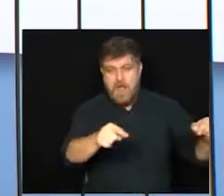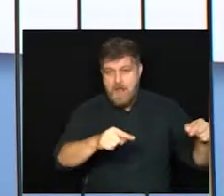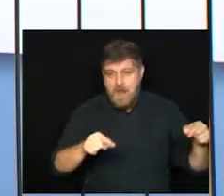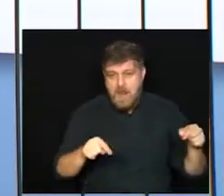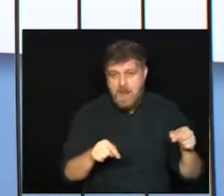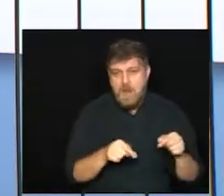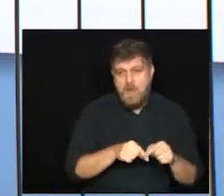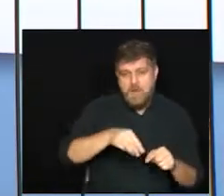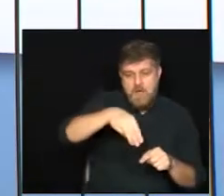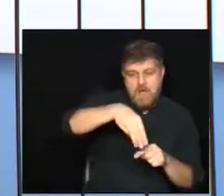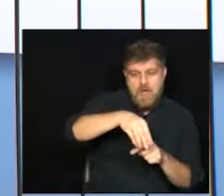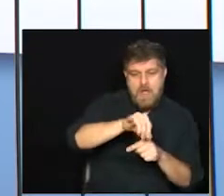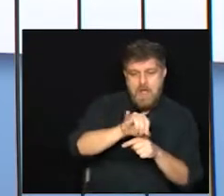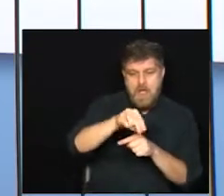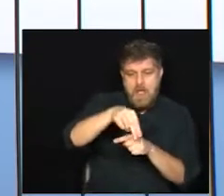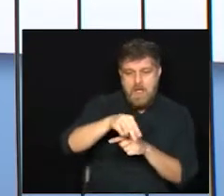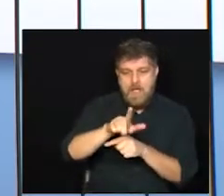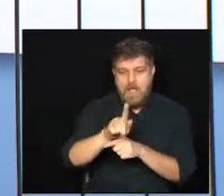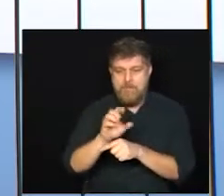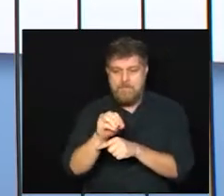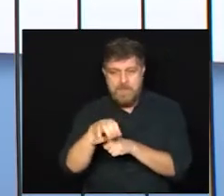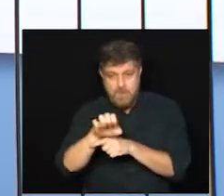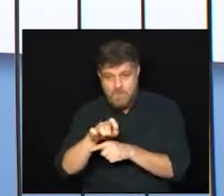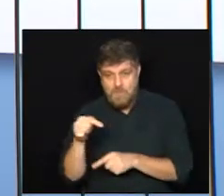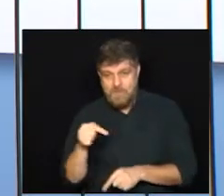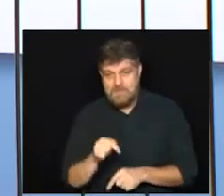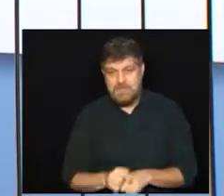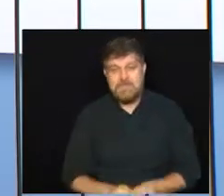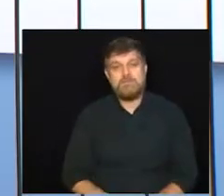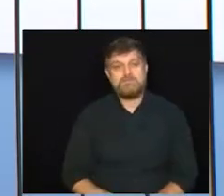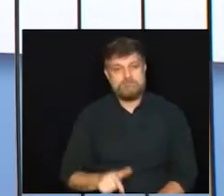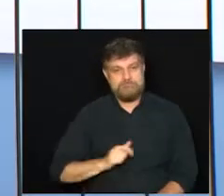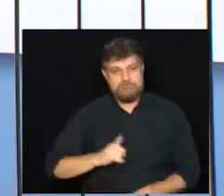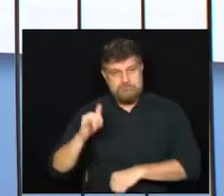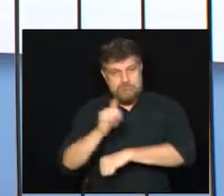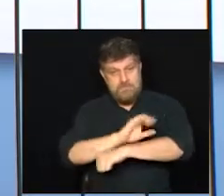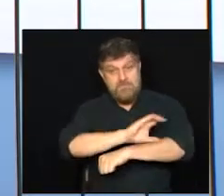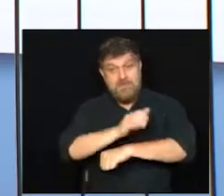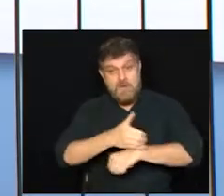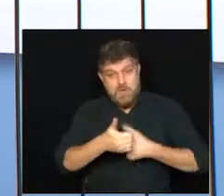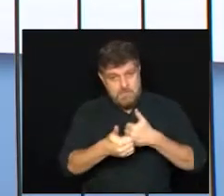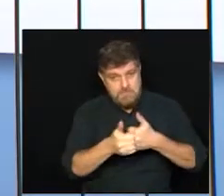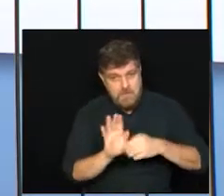como Lagoa do Mingoni, no bairro Jardim Paraíso de Viracopos.